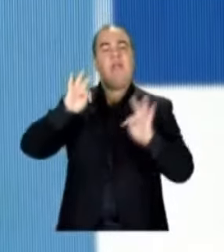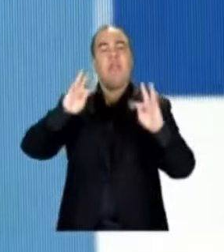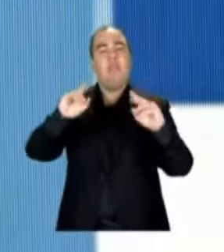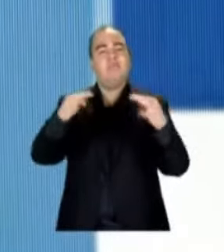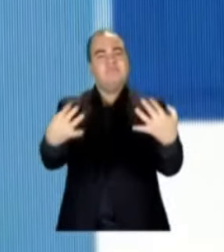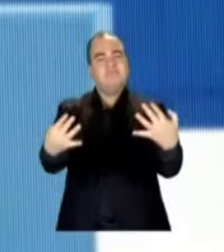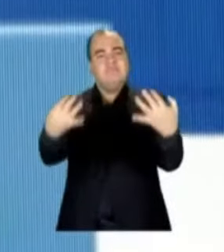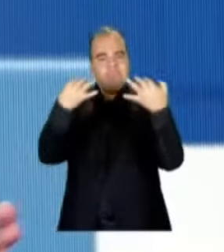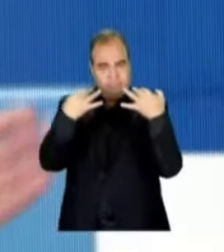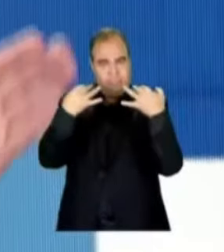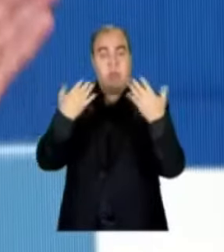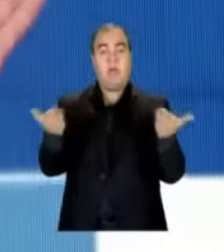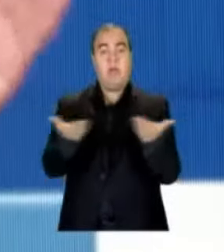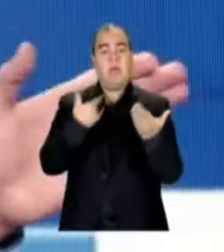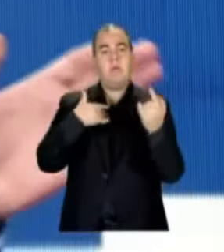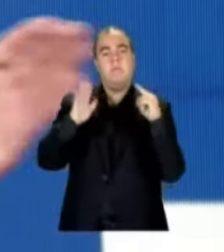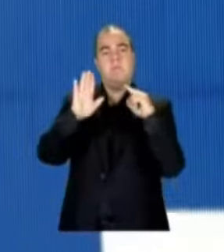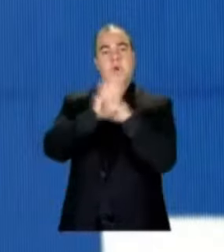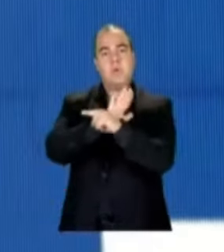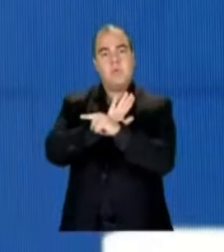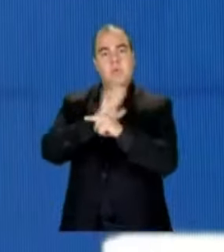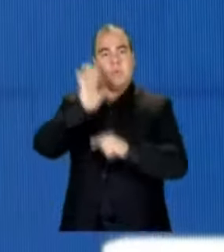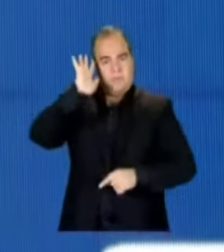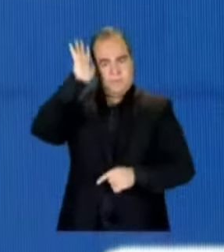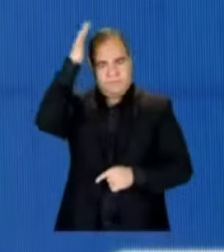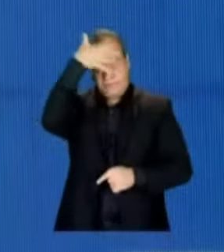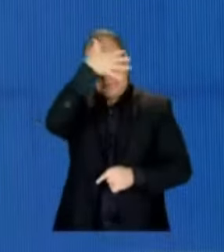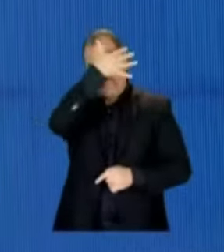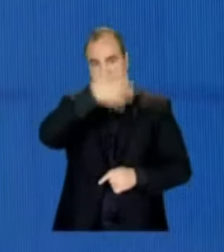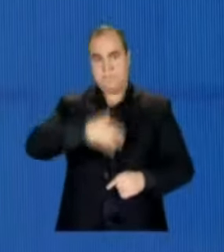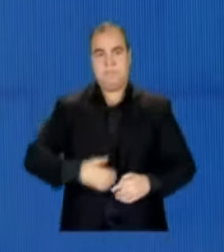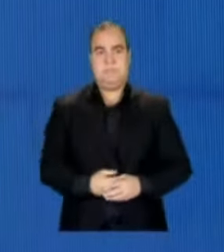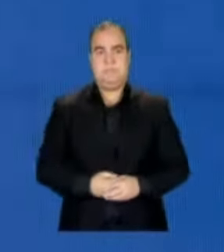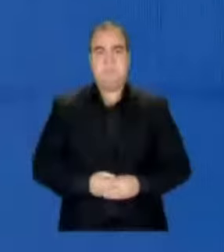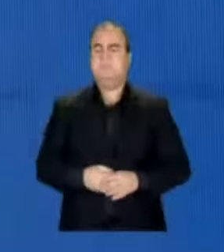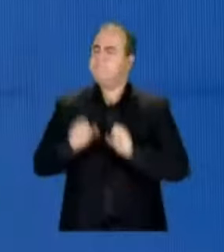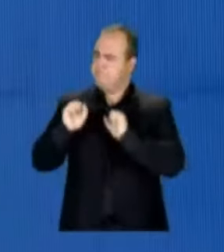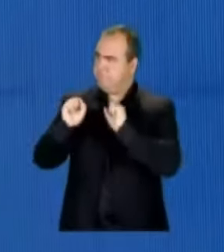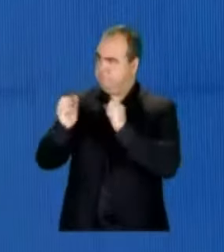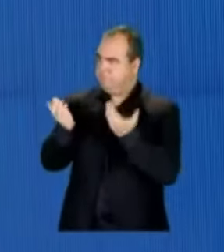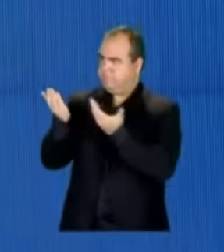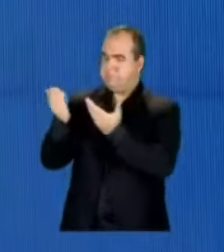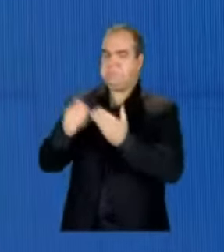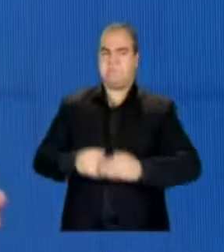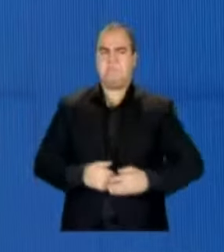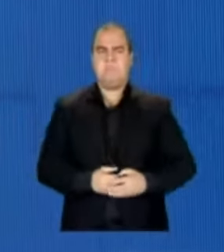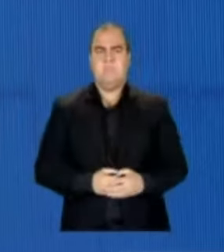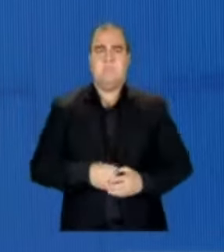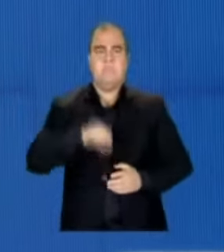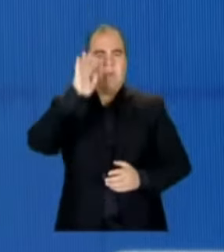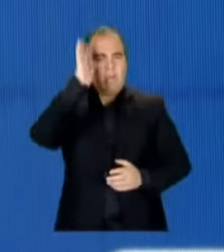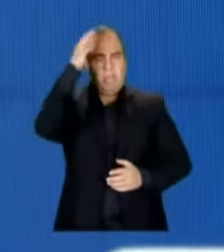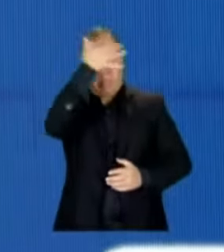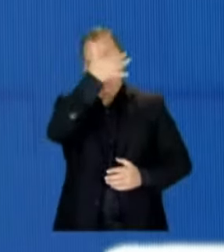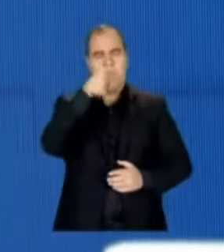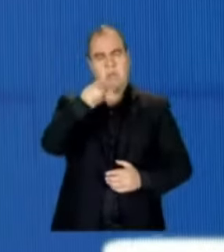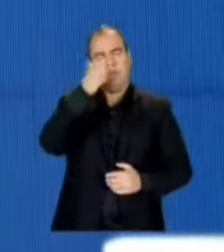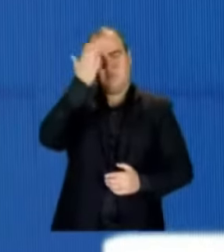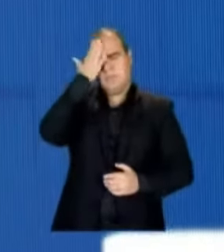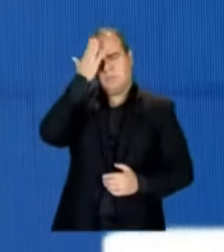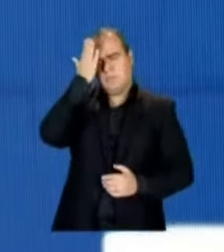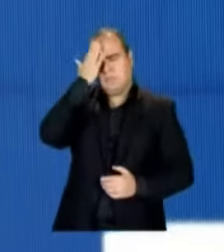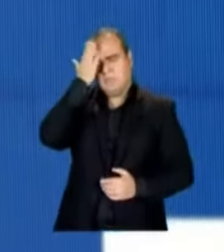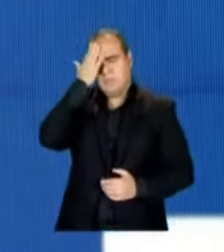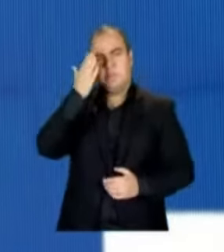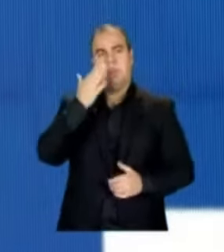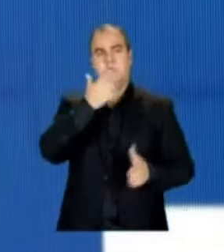que tá nos assistindo a minha pergunta vai pro José Luiz daena por favor pode fazer Datena você sabe que um